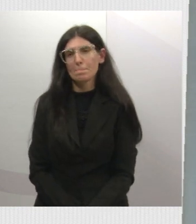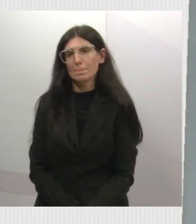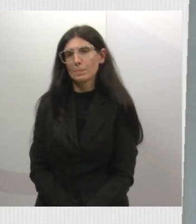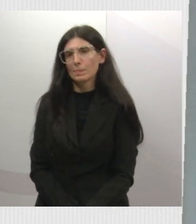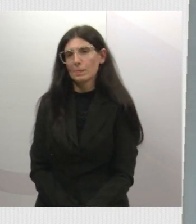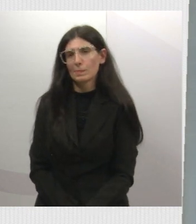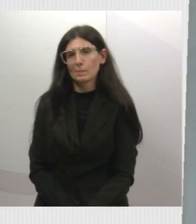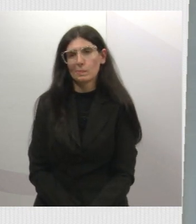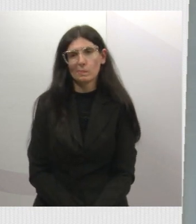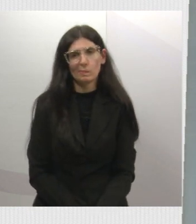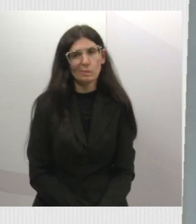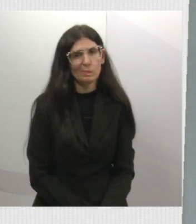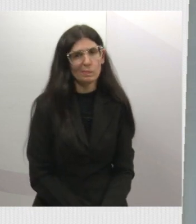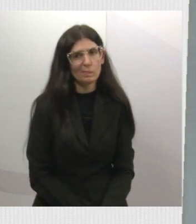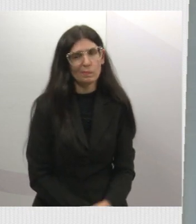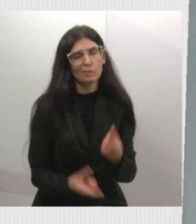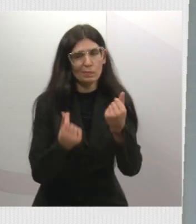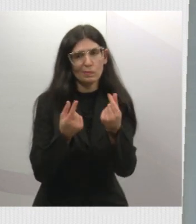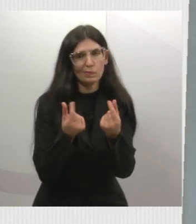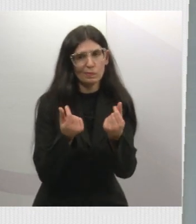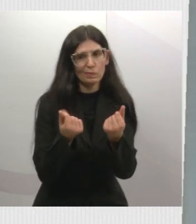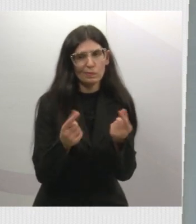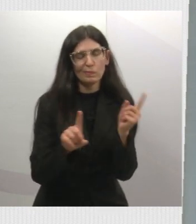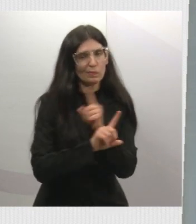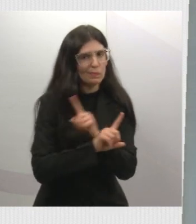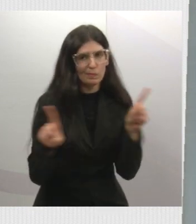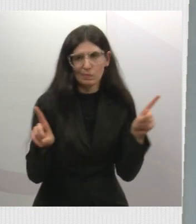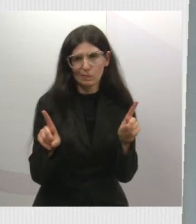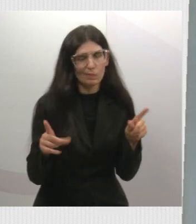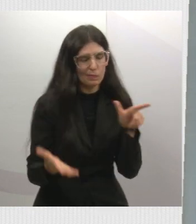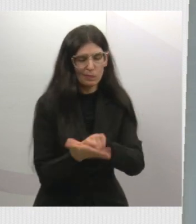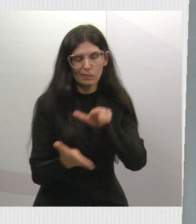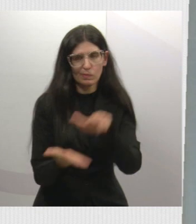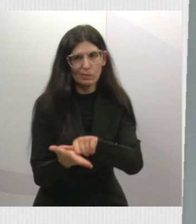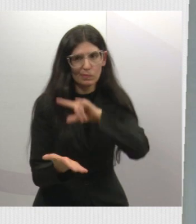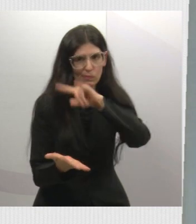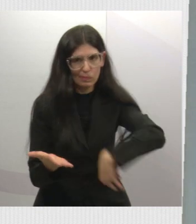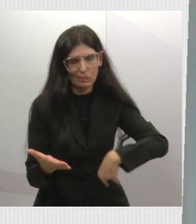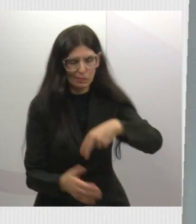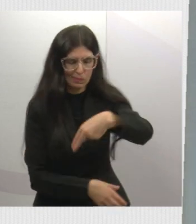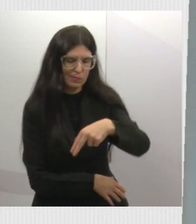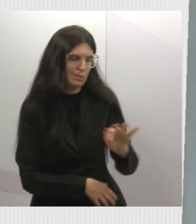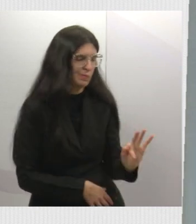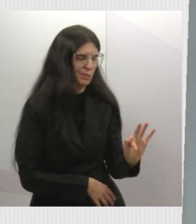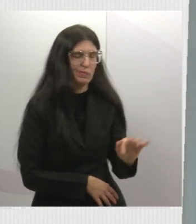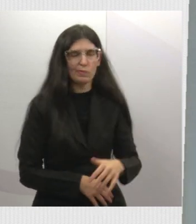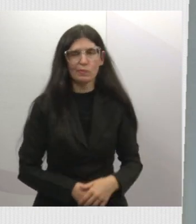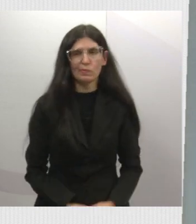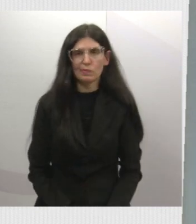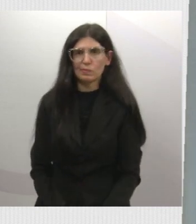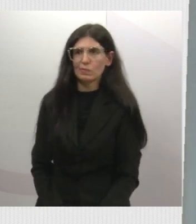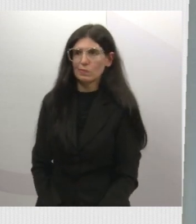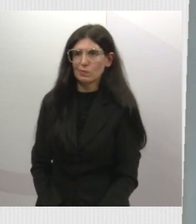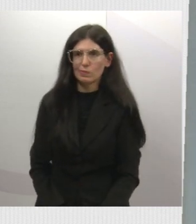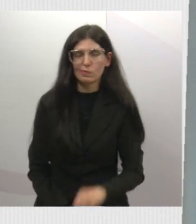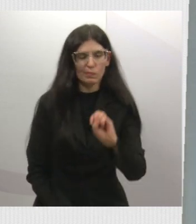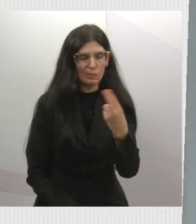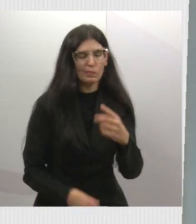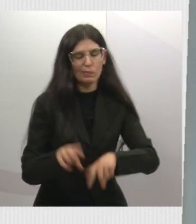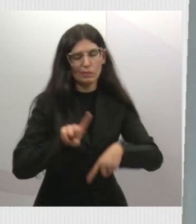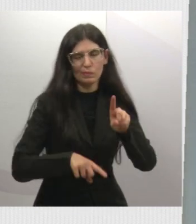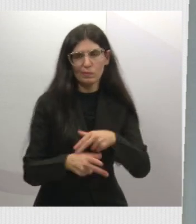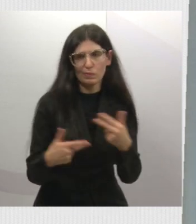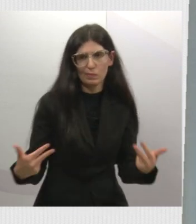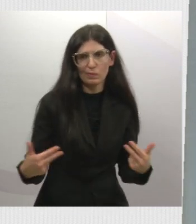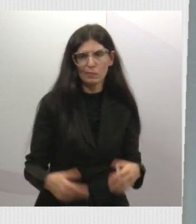para o setor de finanças nenhuma nota fiscal de serviço ou material. por motivo, talvez,